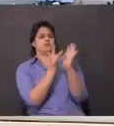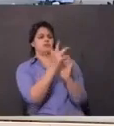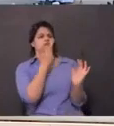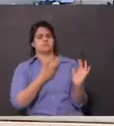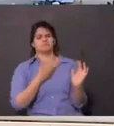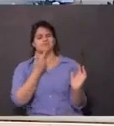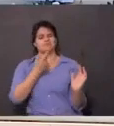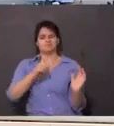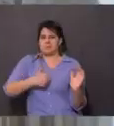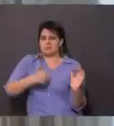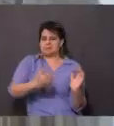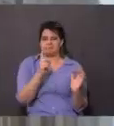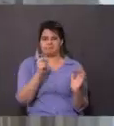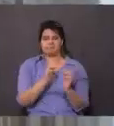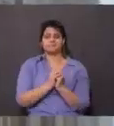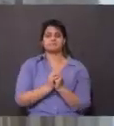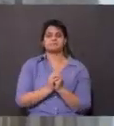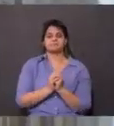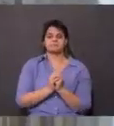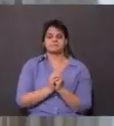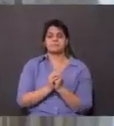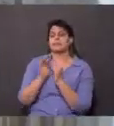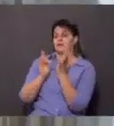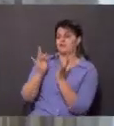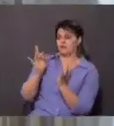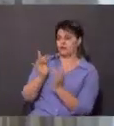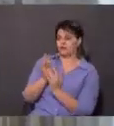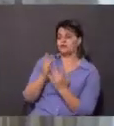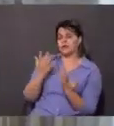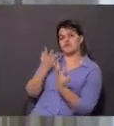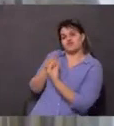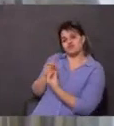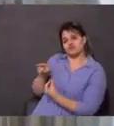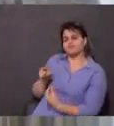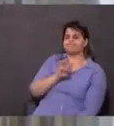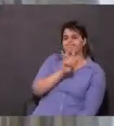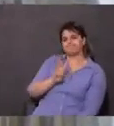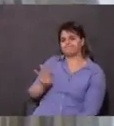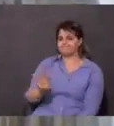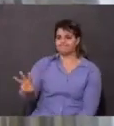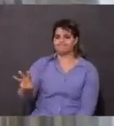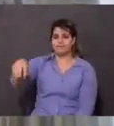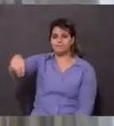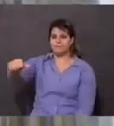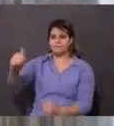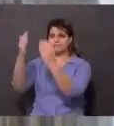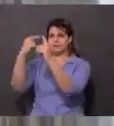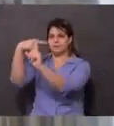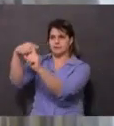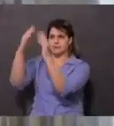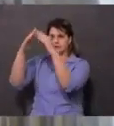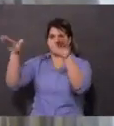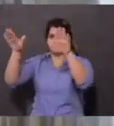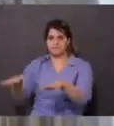decir. Él bajó con ellos a Nazaret y siguió bajo su autoridad.